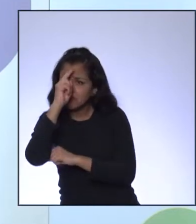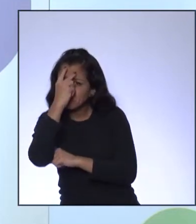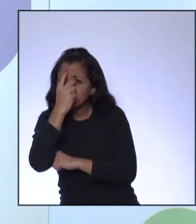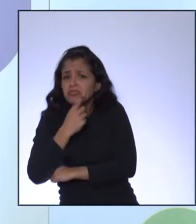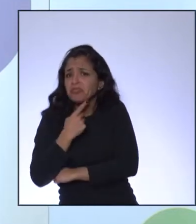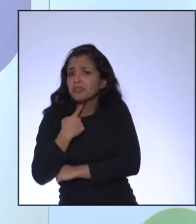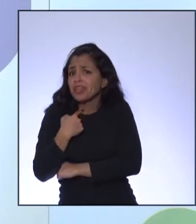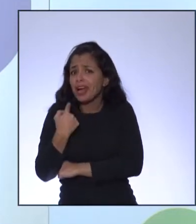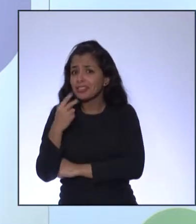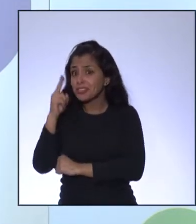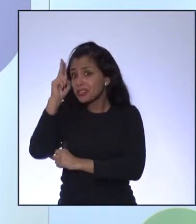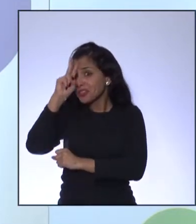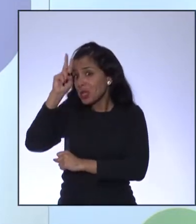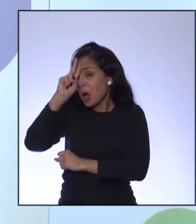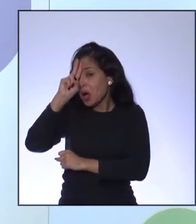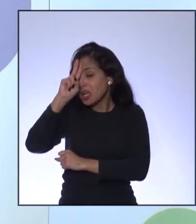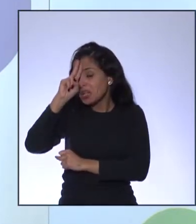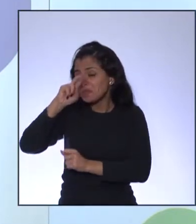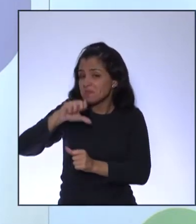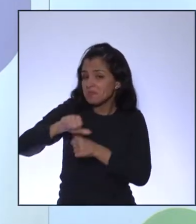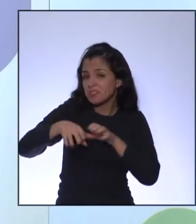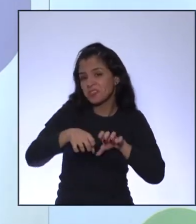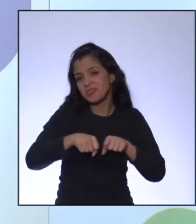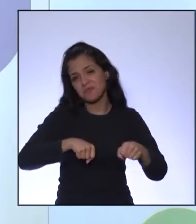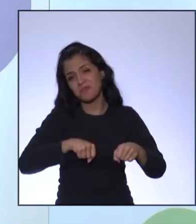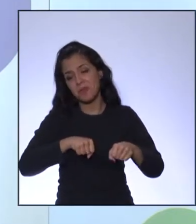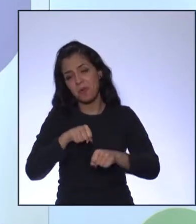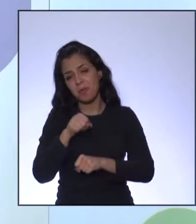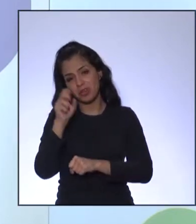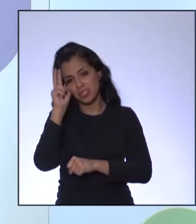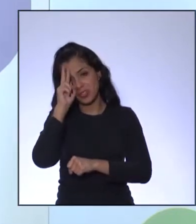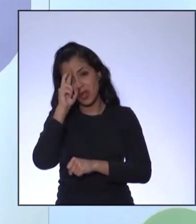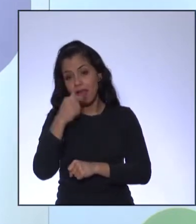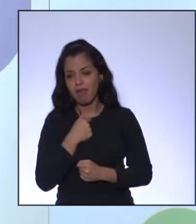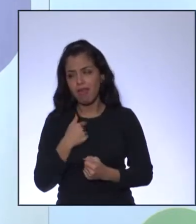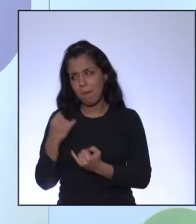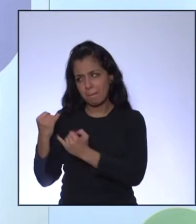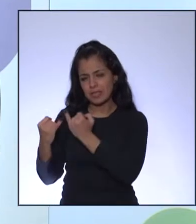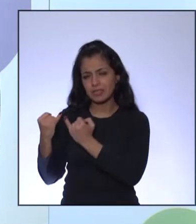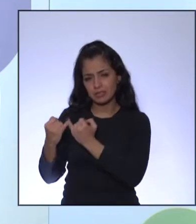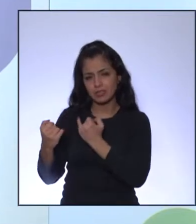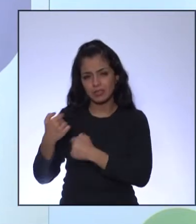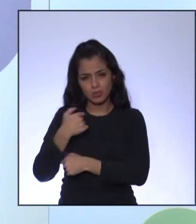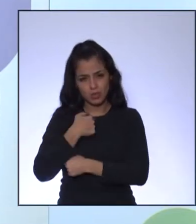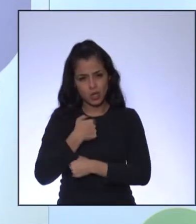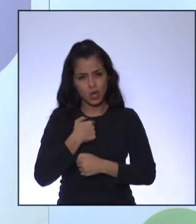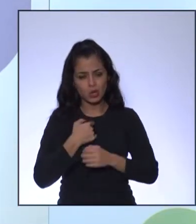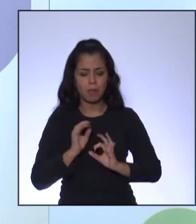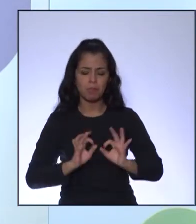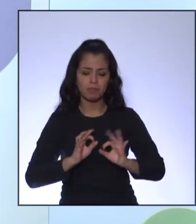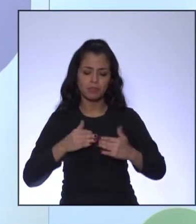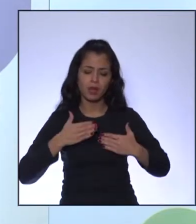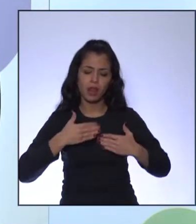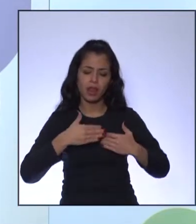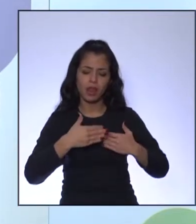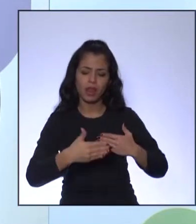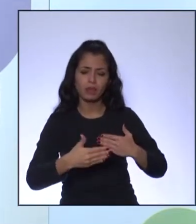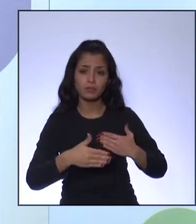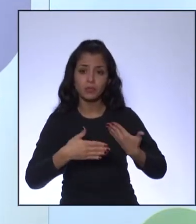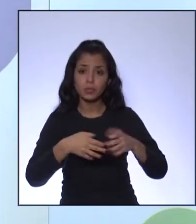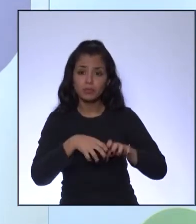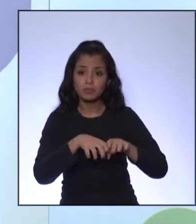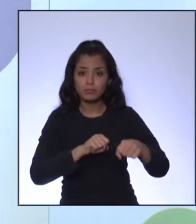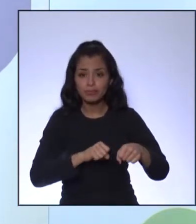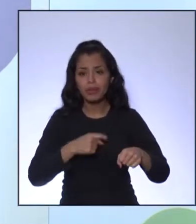professora. Eu fiz um trajeto parecido com o da Roberta e também, quando chegou no final do ensino médio, eu fui também